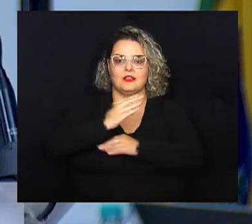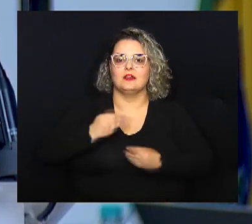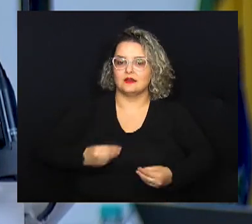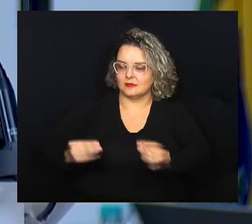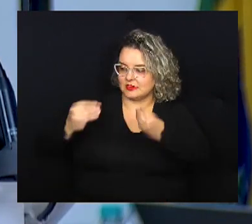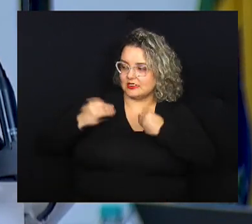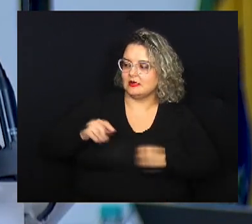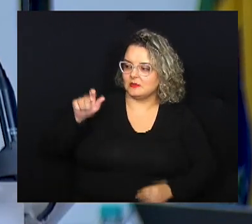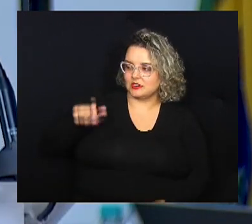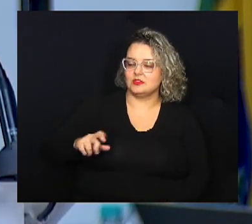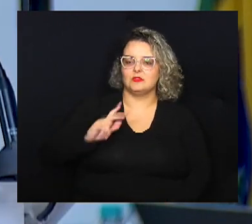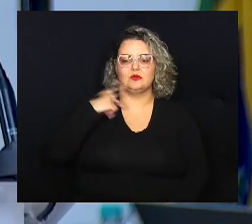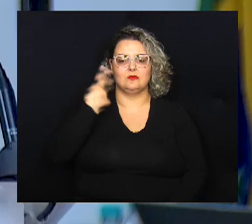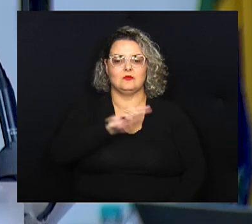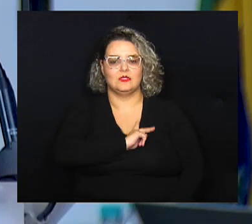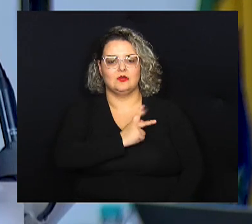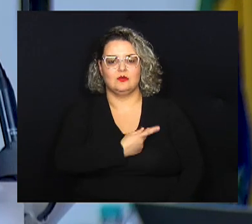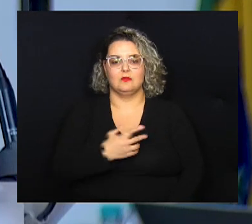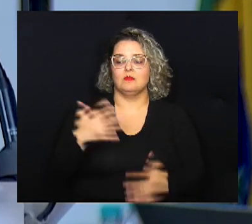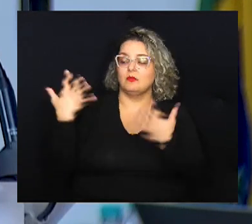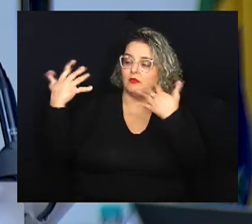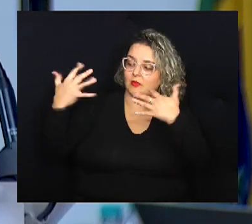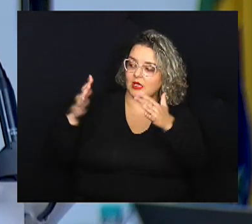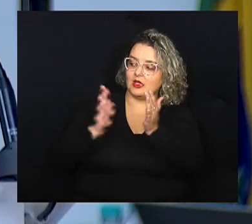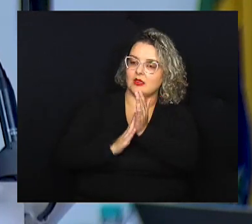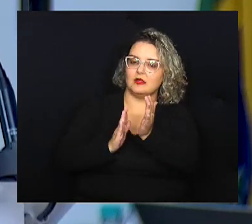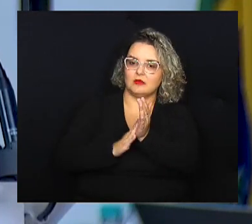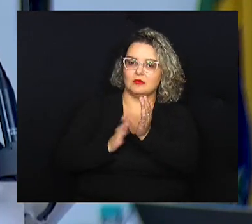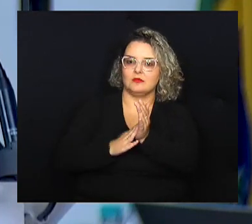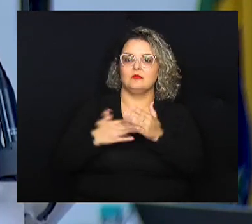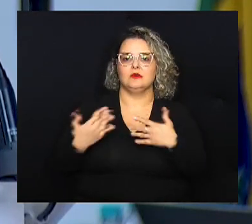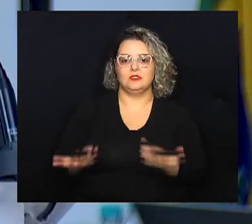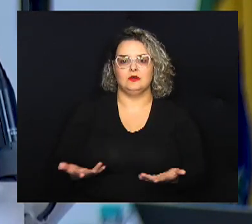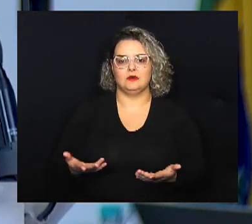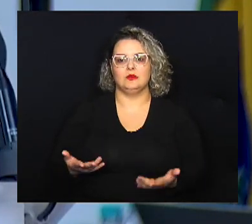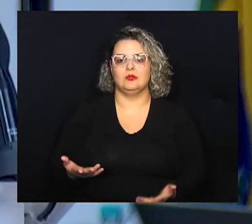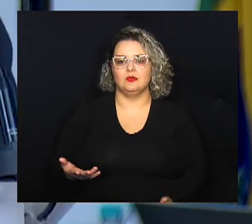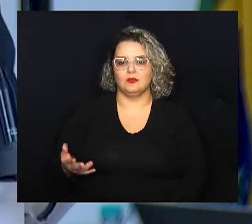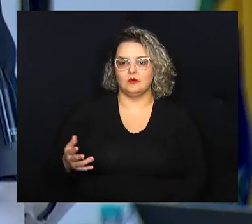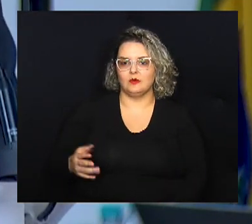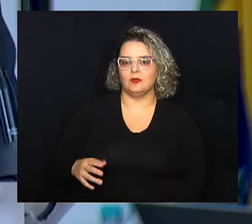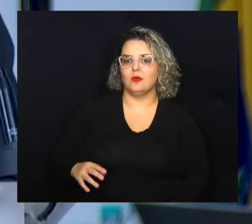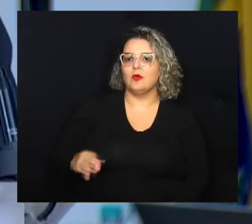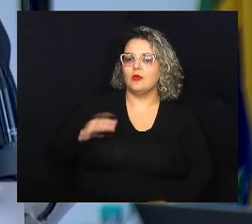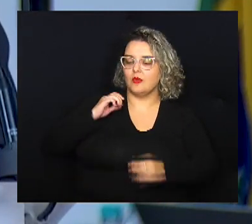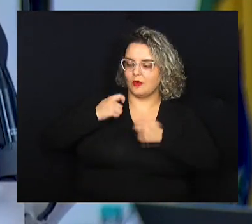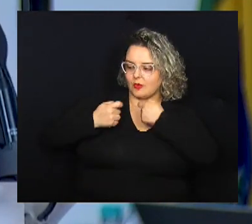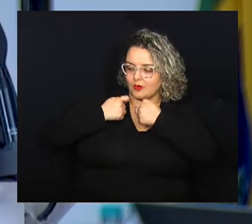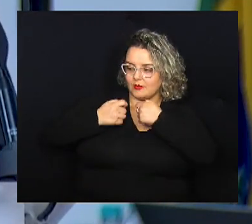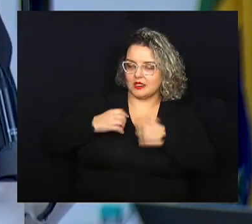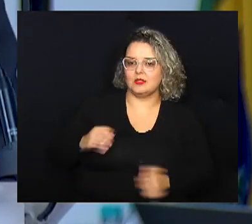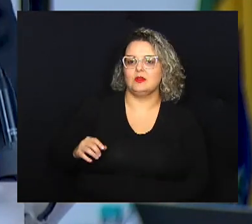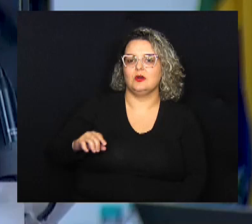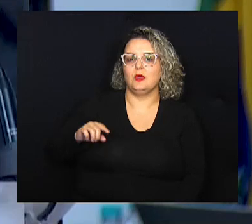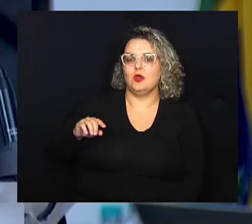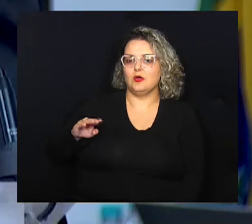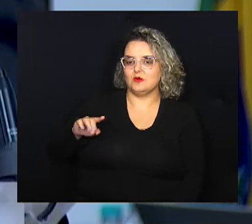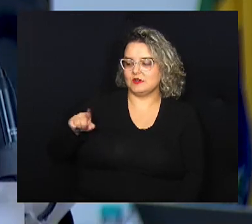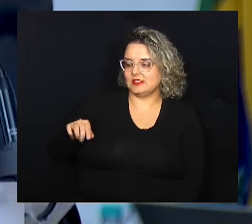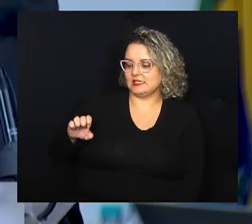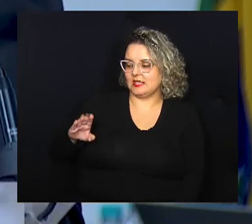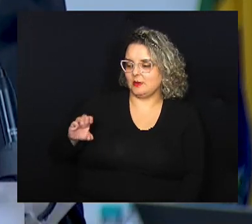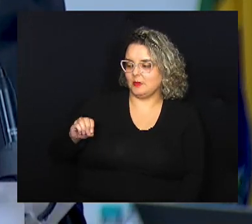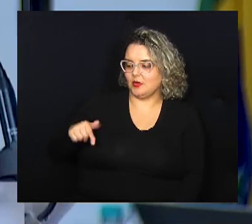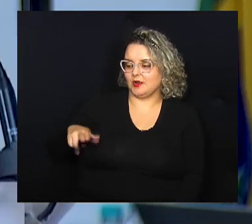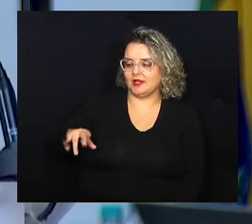Campinas. Parabenizo o prestigiado comentarista esportivo José Roberto Lux, partícipe da